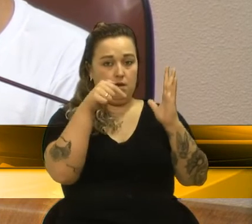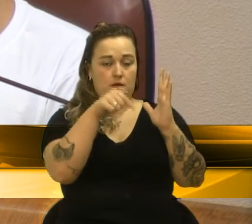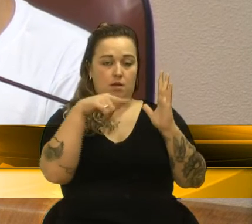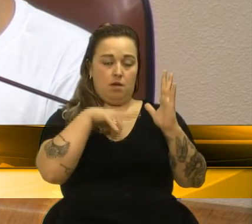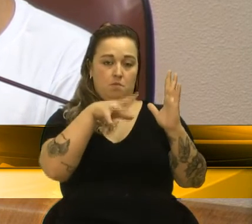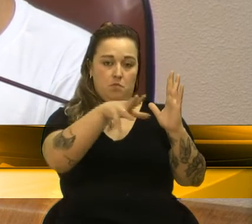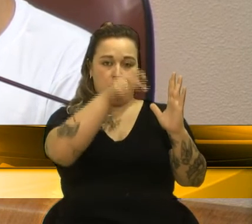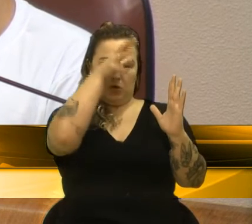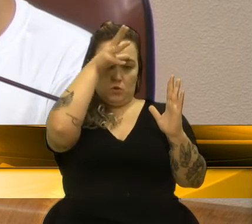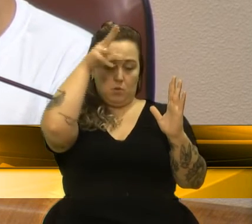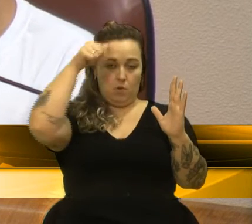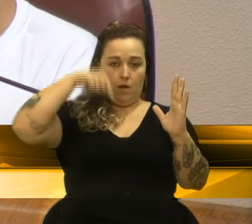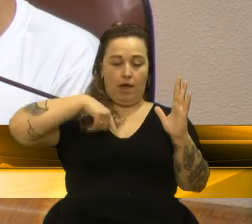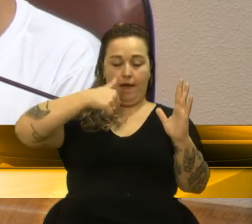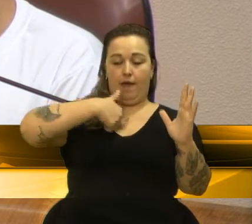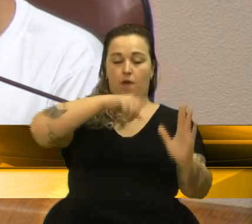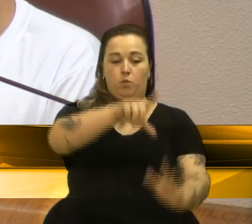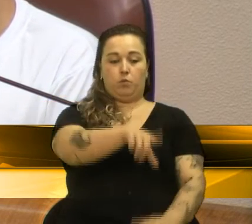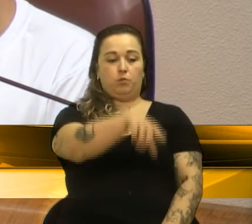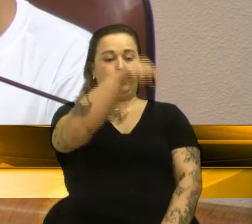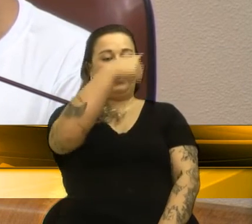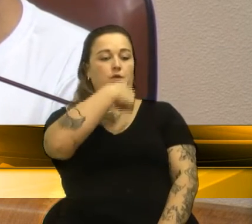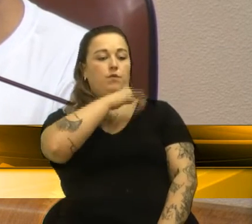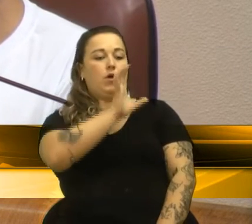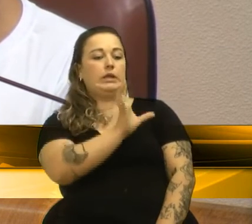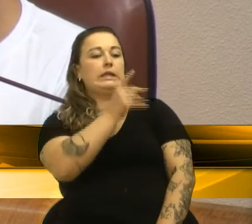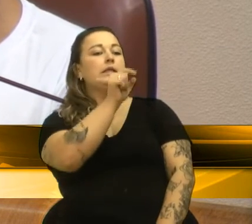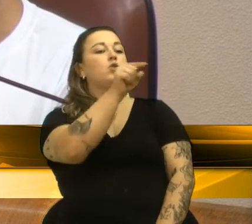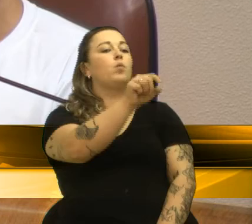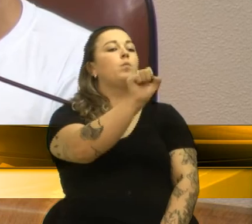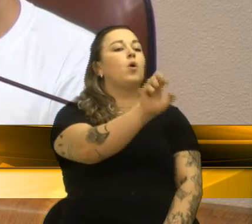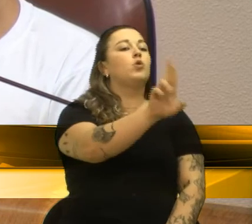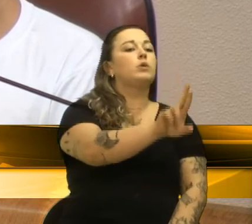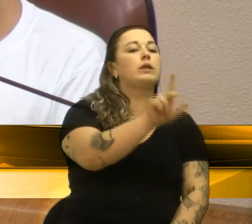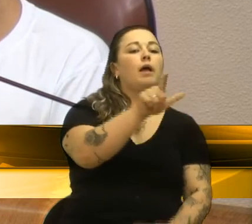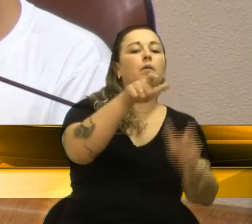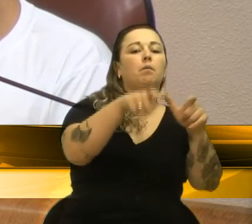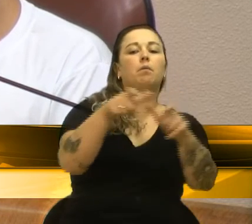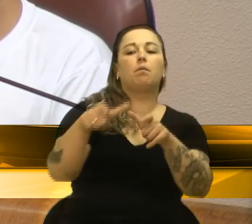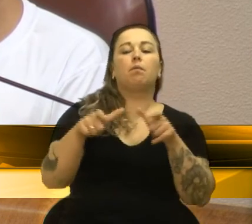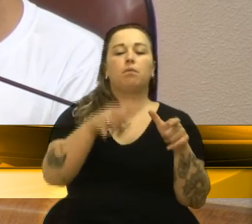o privilégio de decidir quem pode ou não utilizar os bens públicos, de